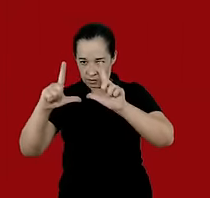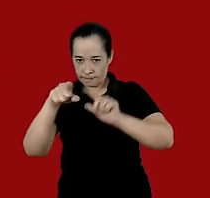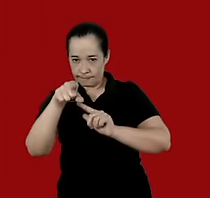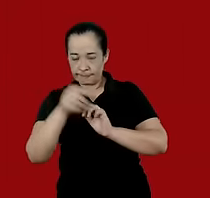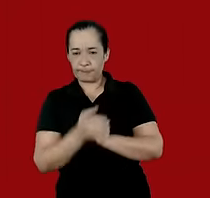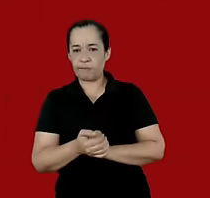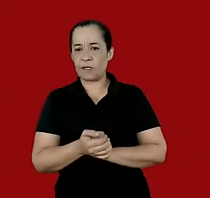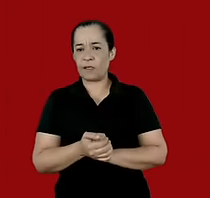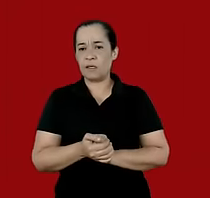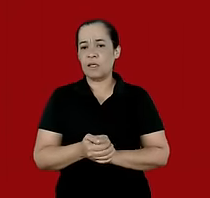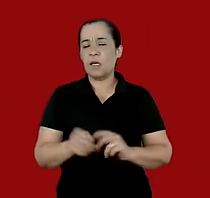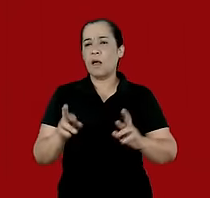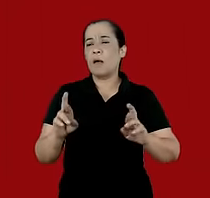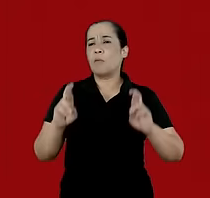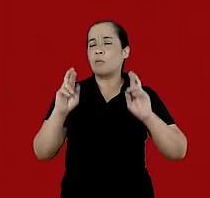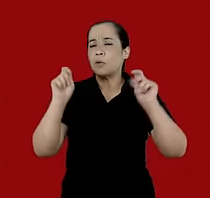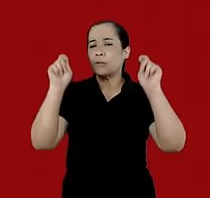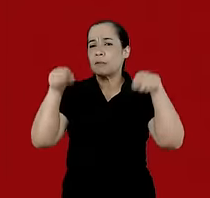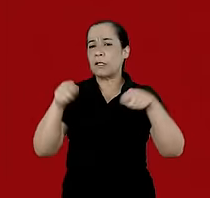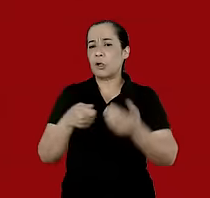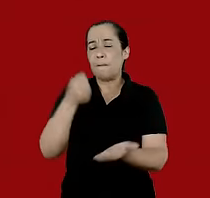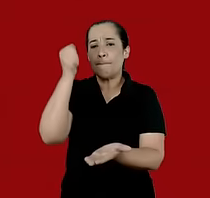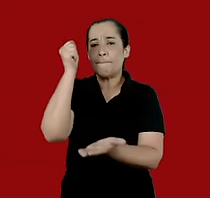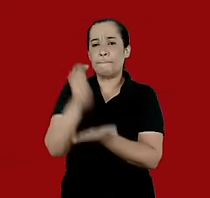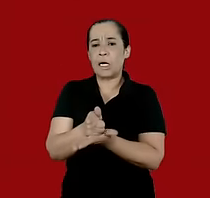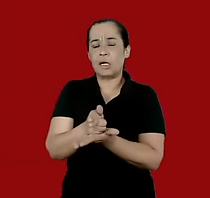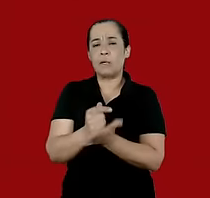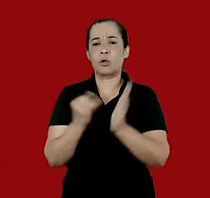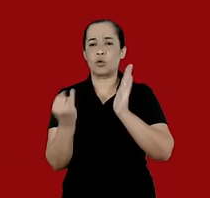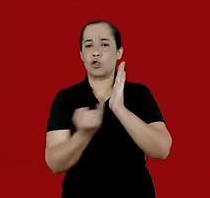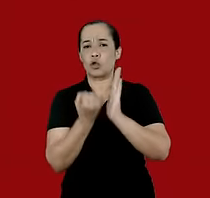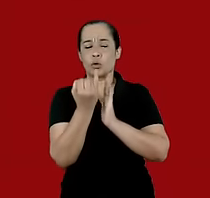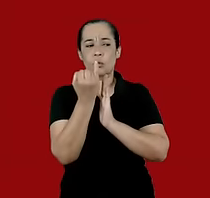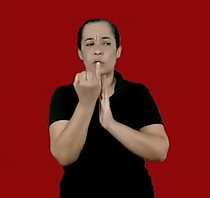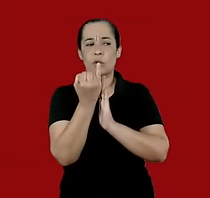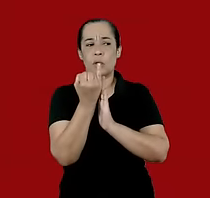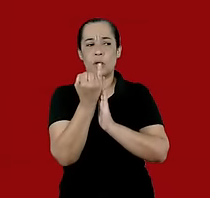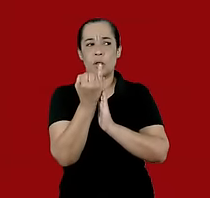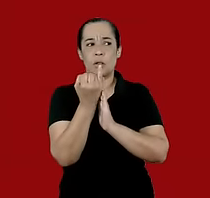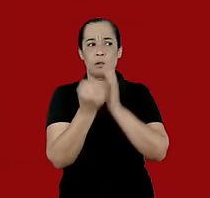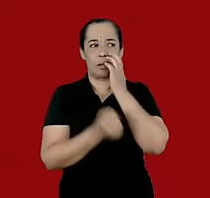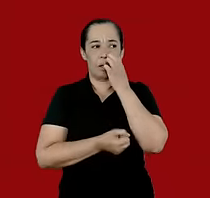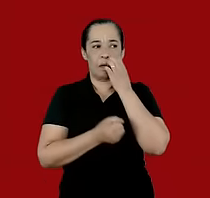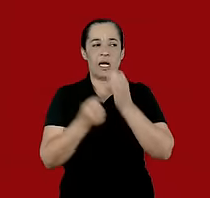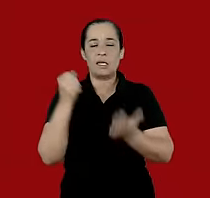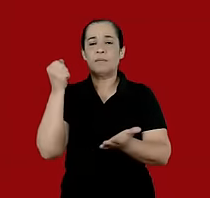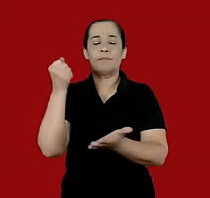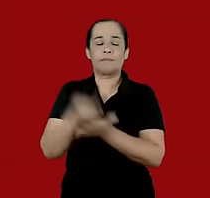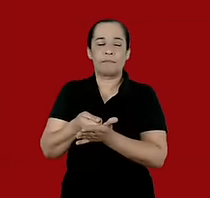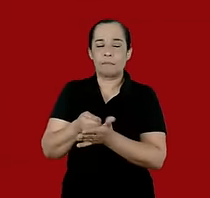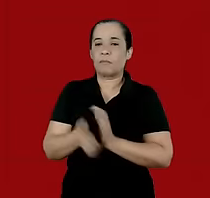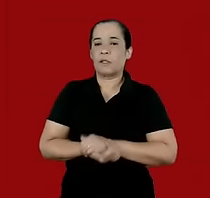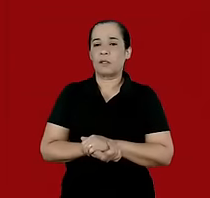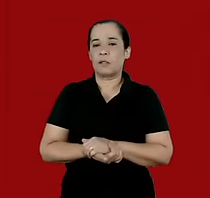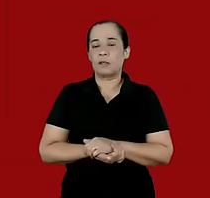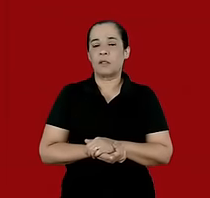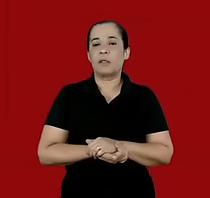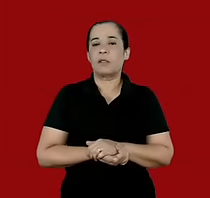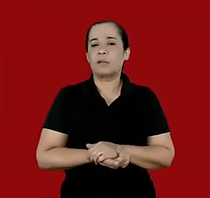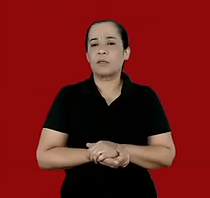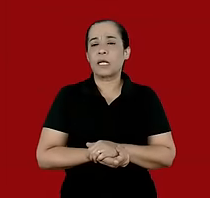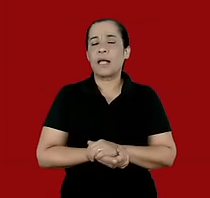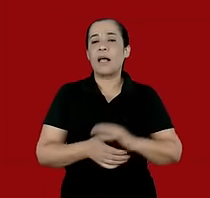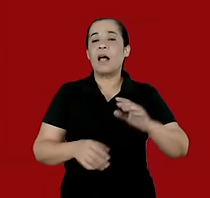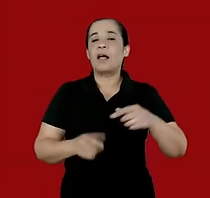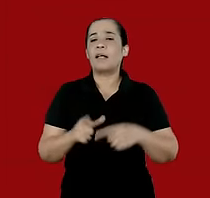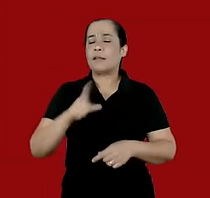pagamento de juros aqui a gente fez alguns gráficos que também comparamos um pouco avançado com emergente onde é que aparecem as rachaduras quando você tem